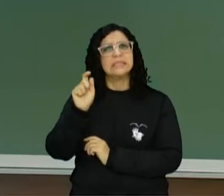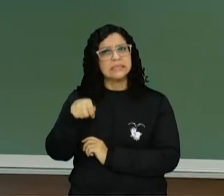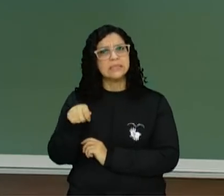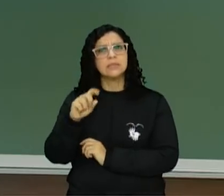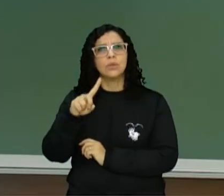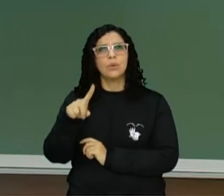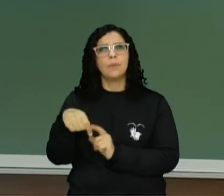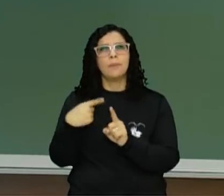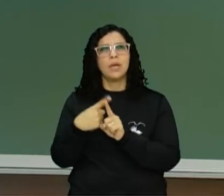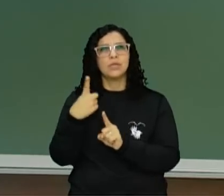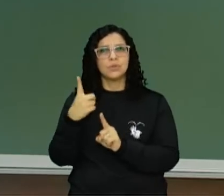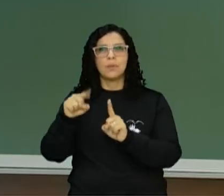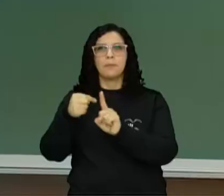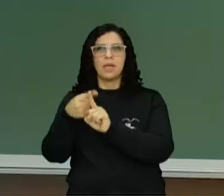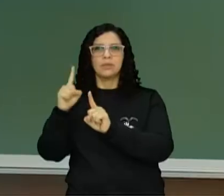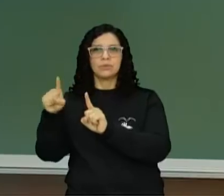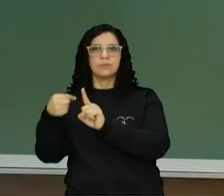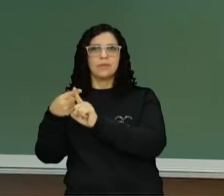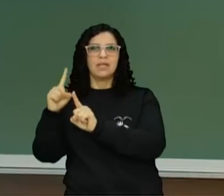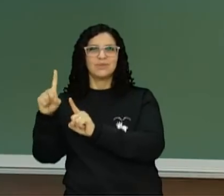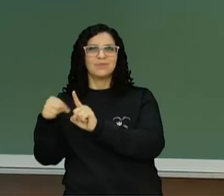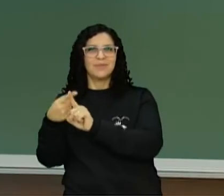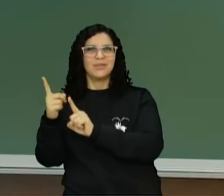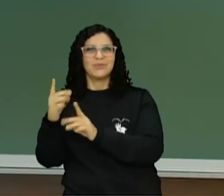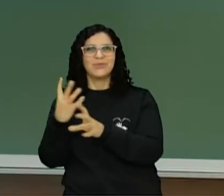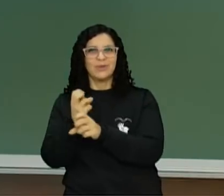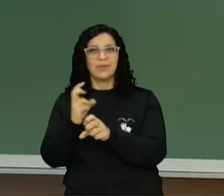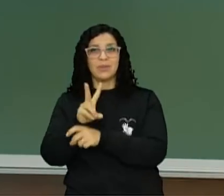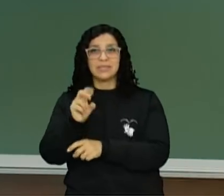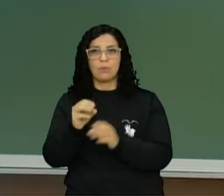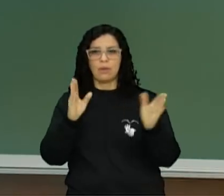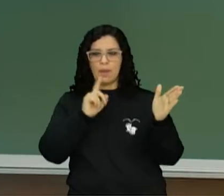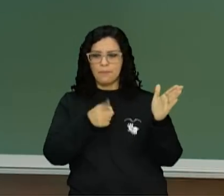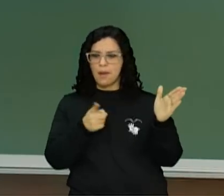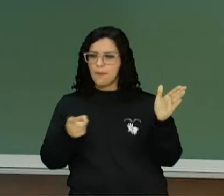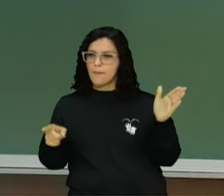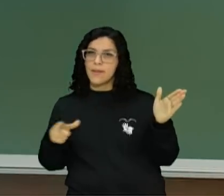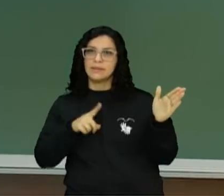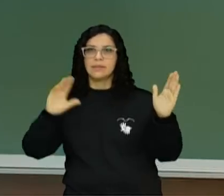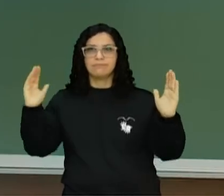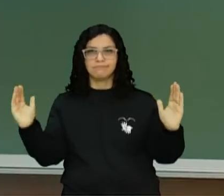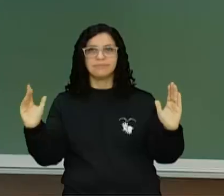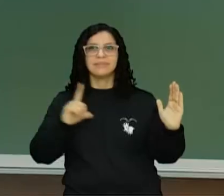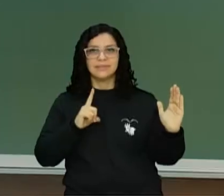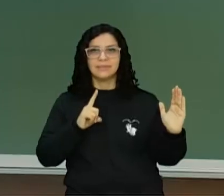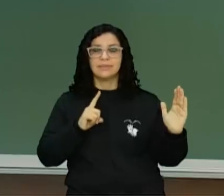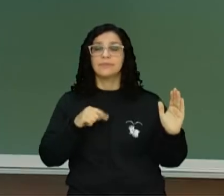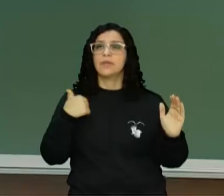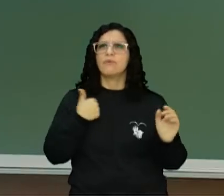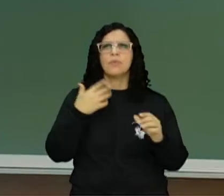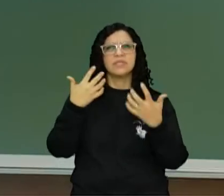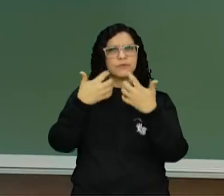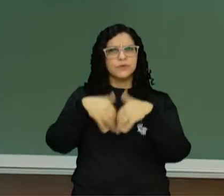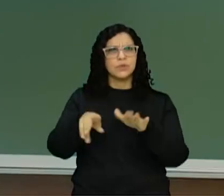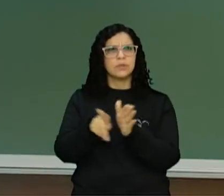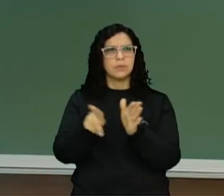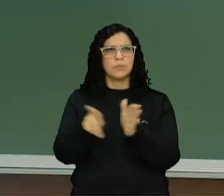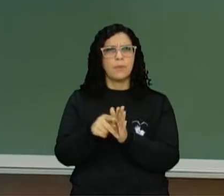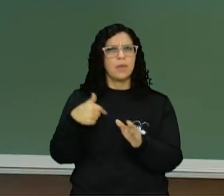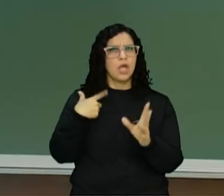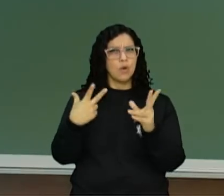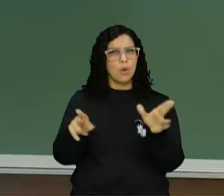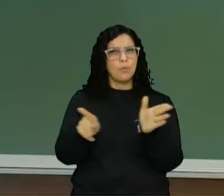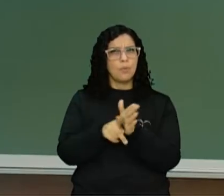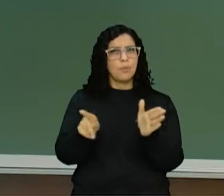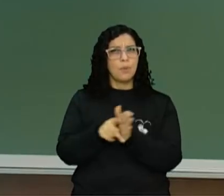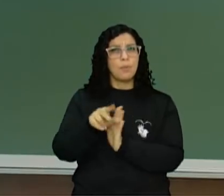Sim, é uma PA de razão 1 e que tem 50 termos, tá? Vamos ver se funciona essa ideia de